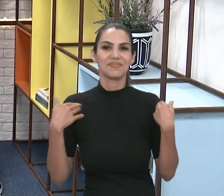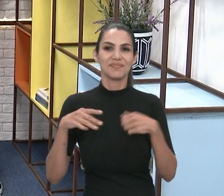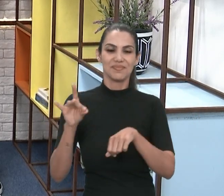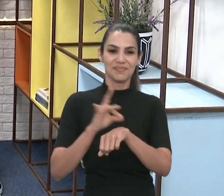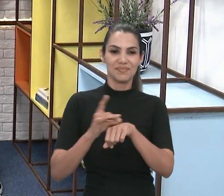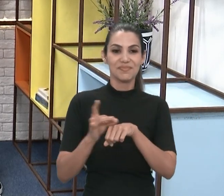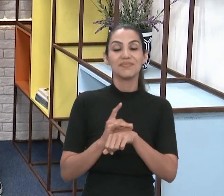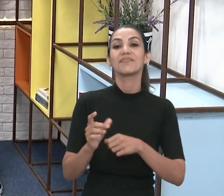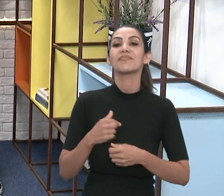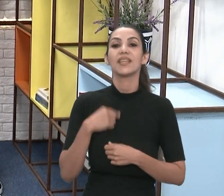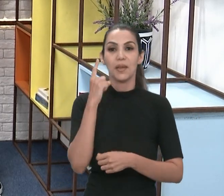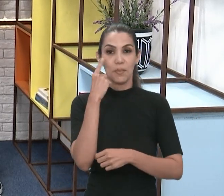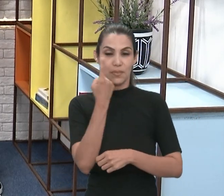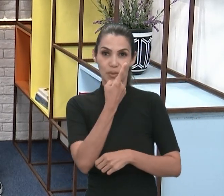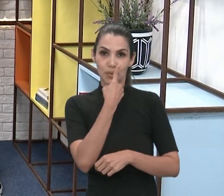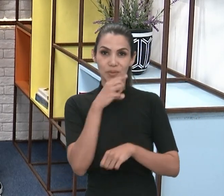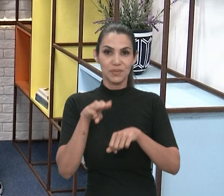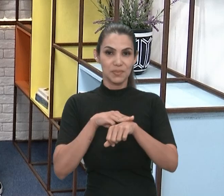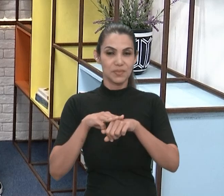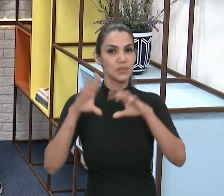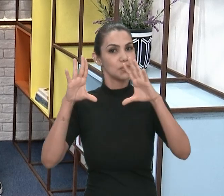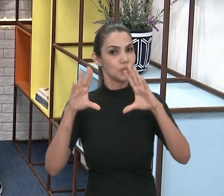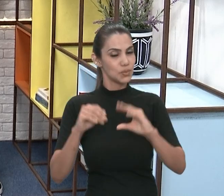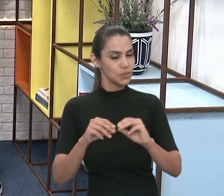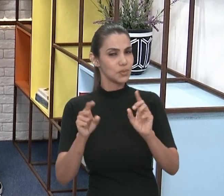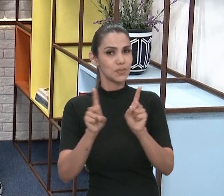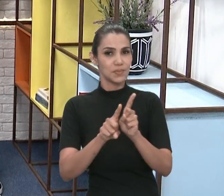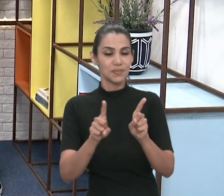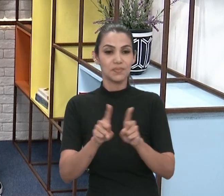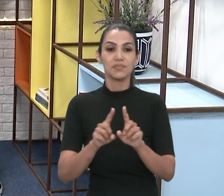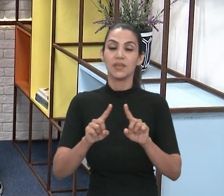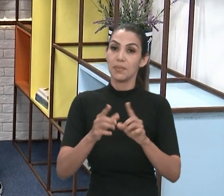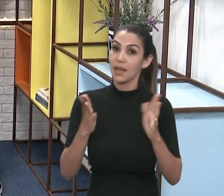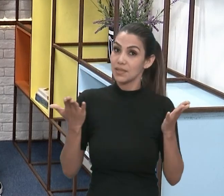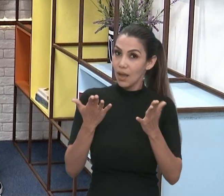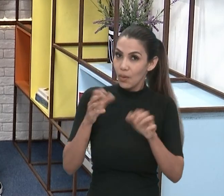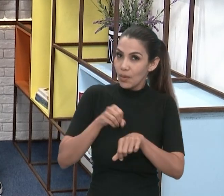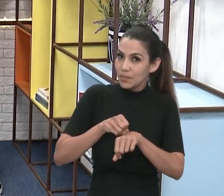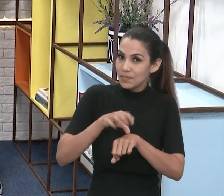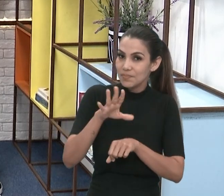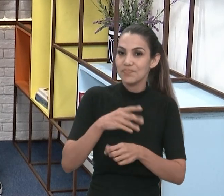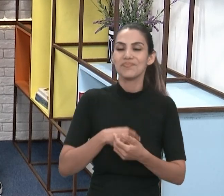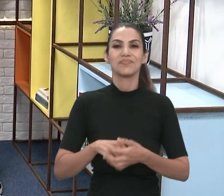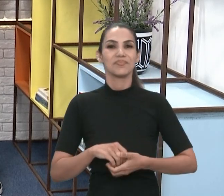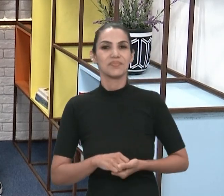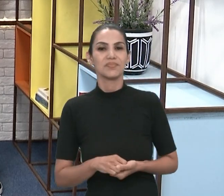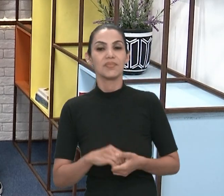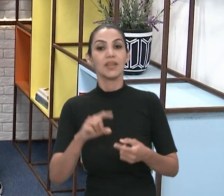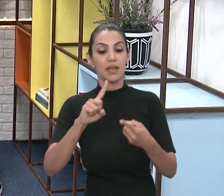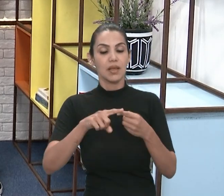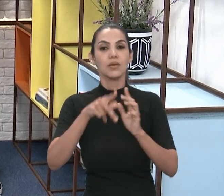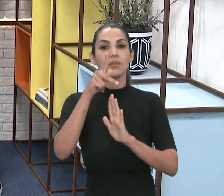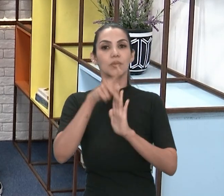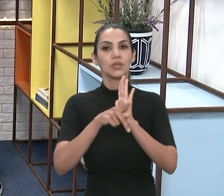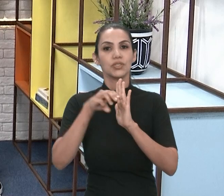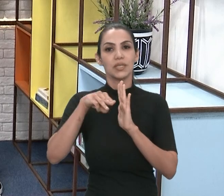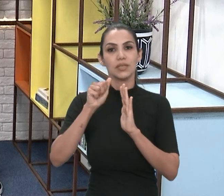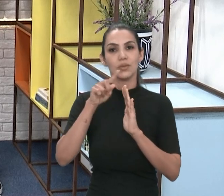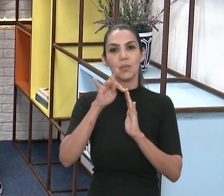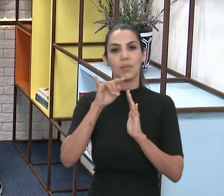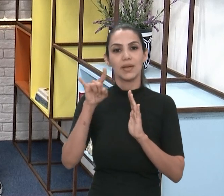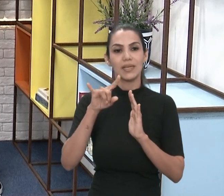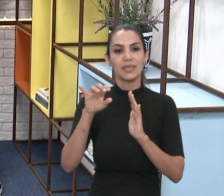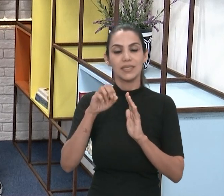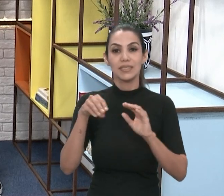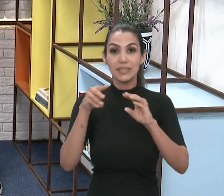ombros. Eu tenho os olhos castanhos e escuros também. Mas vamos ao que interessa, o projeto Matizes da Terra anuncia que